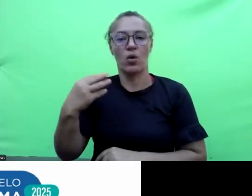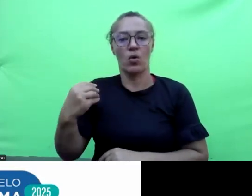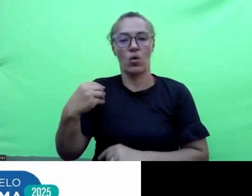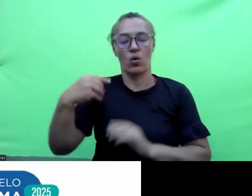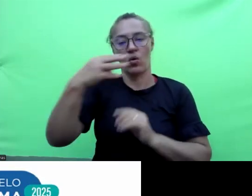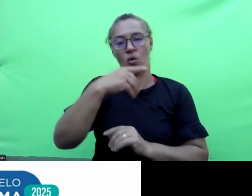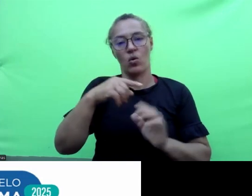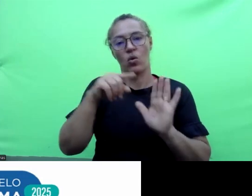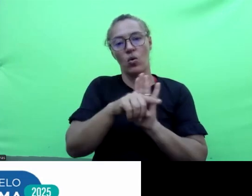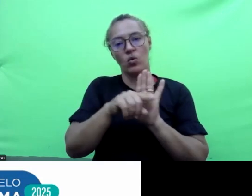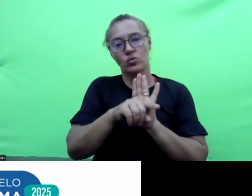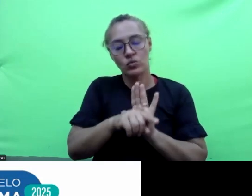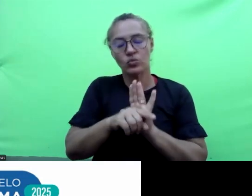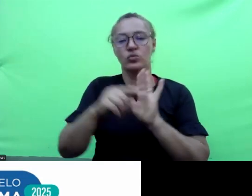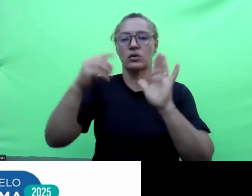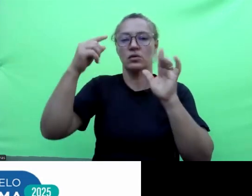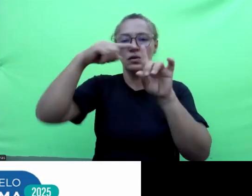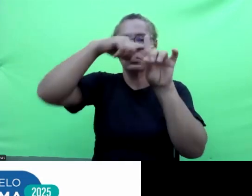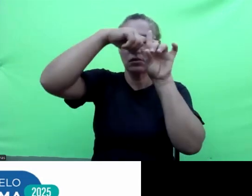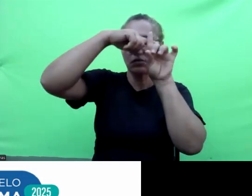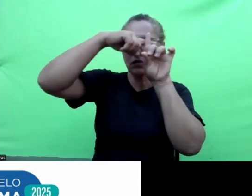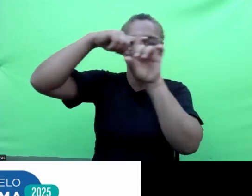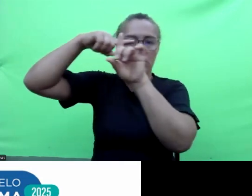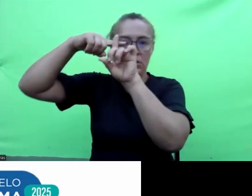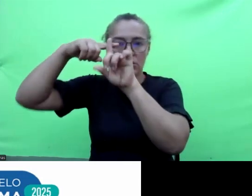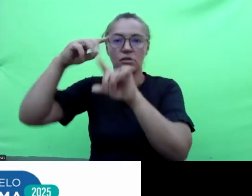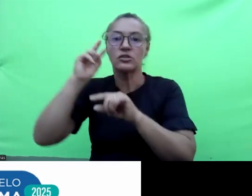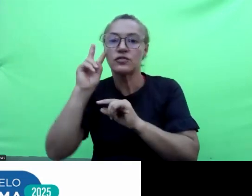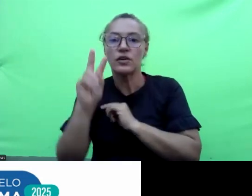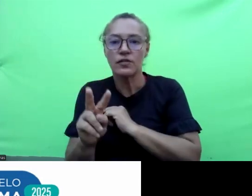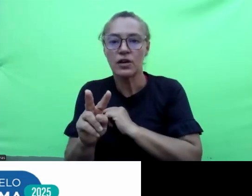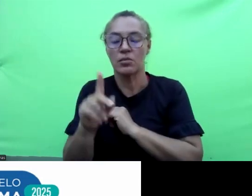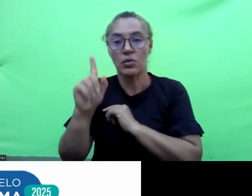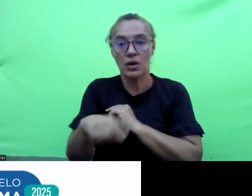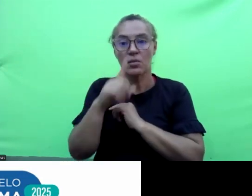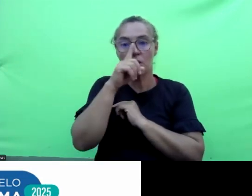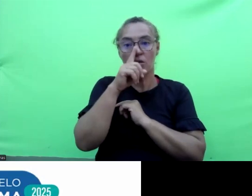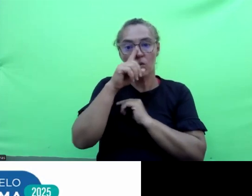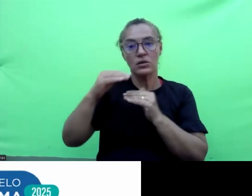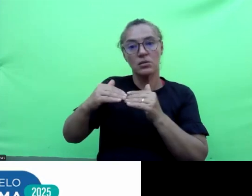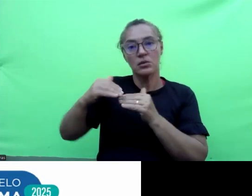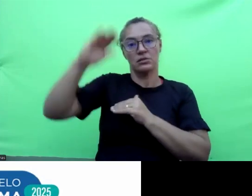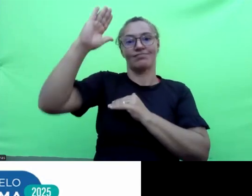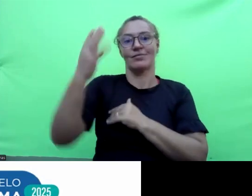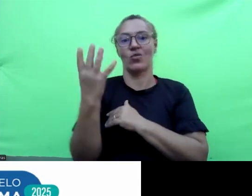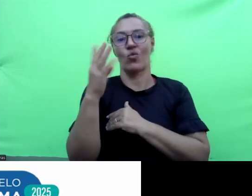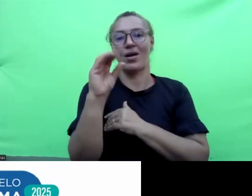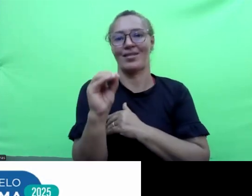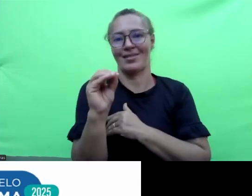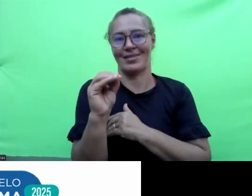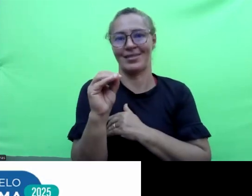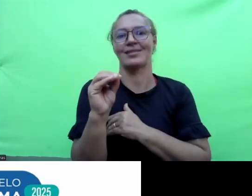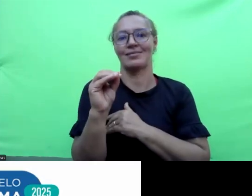40, isso tem uma relevância maior, porque o risco se torna maior a partir dessa faixa etária, de forma mais